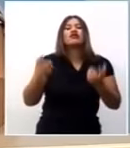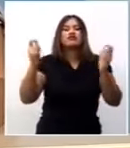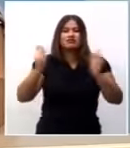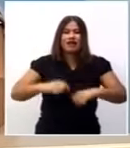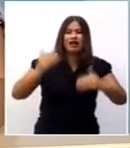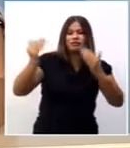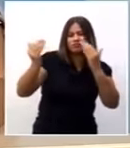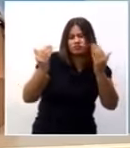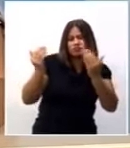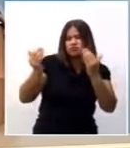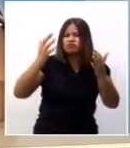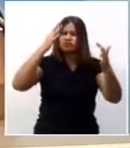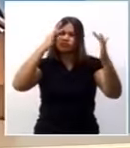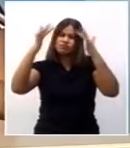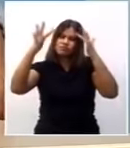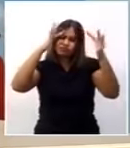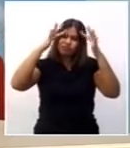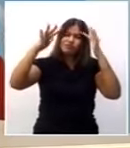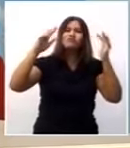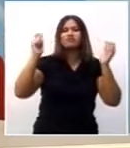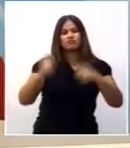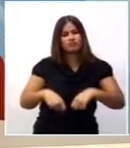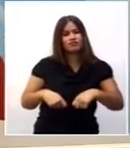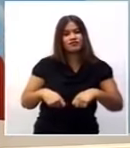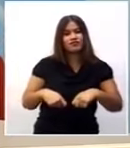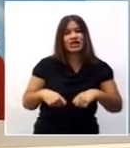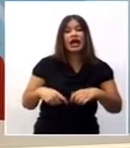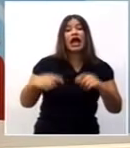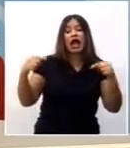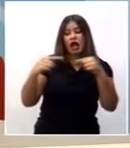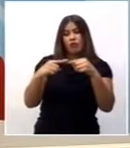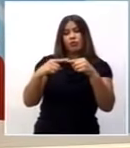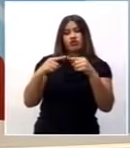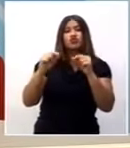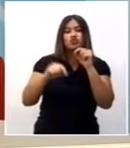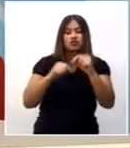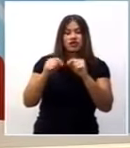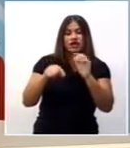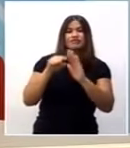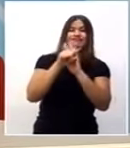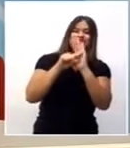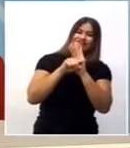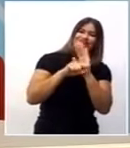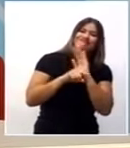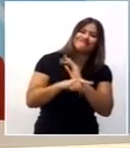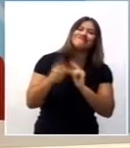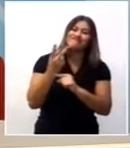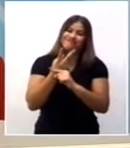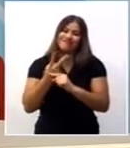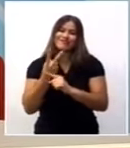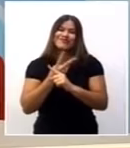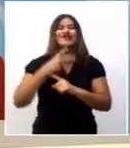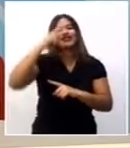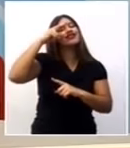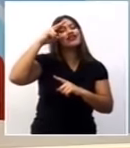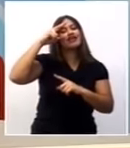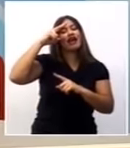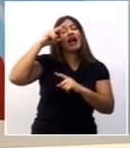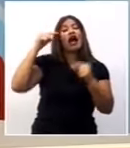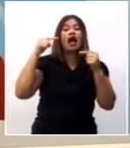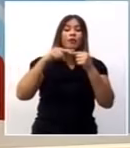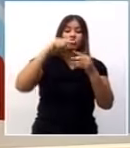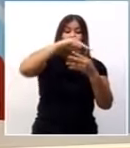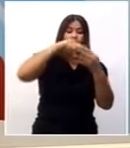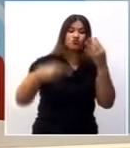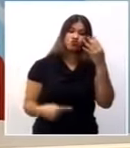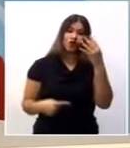analisar essa fonte. Então, essas fontes históricas classificadas nesses 4 eixos, nesse mapa mental, é só